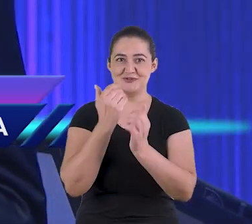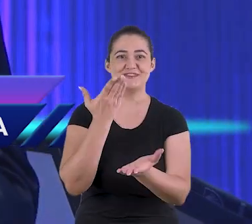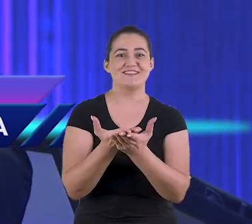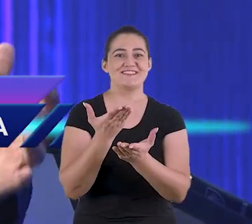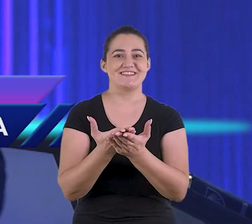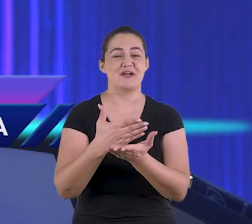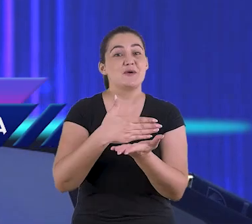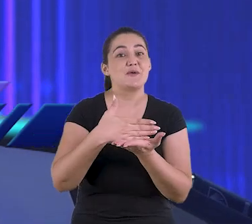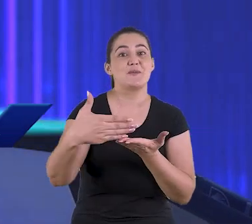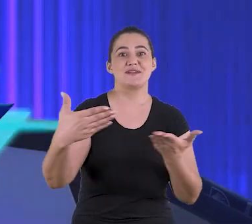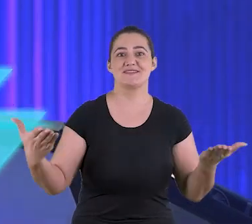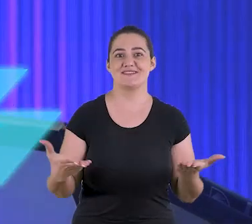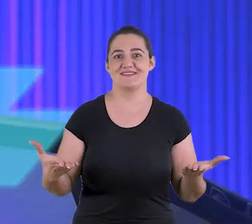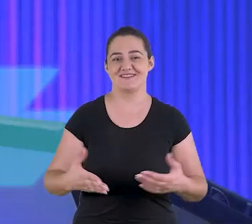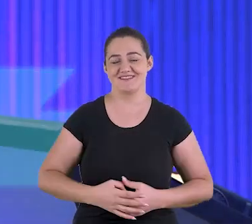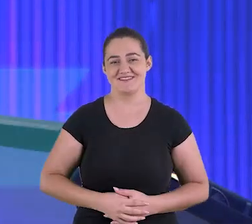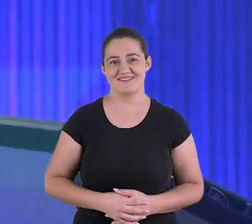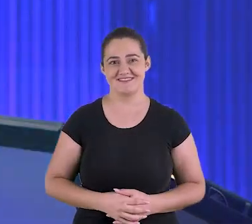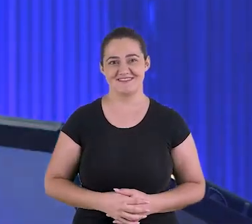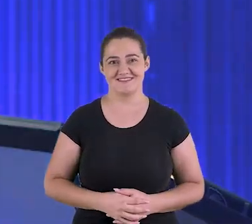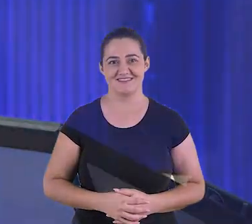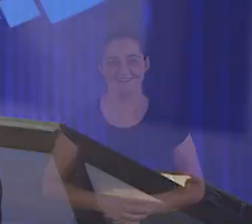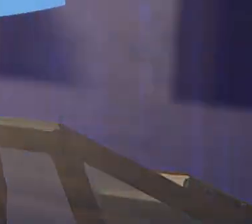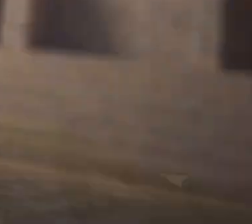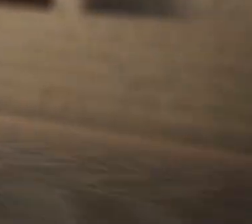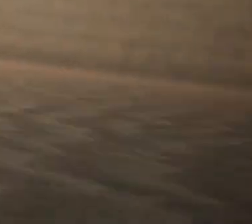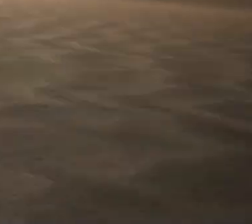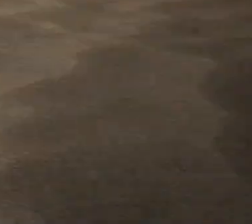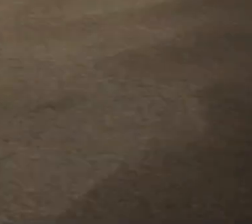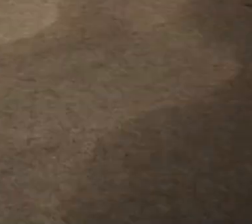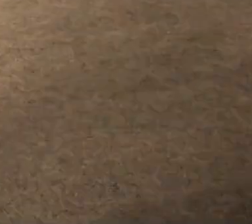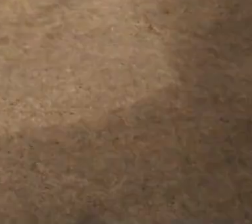comigo, porque o programa Arena do Futuro está apenas começando.